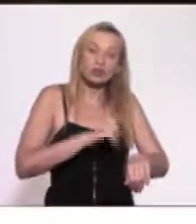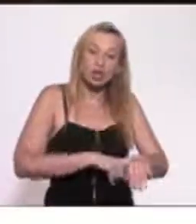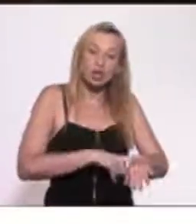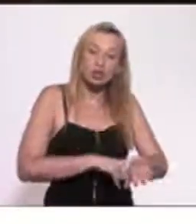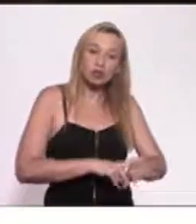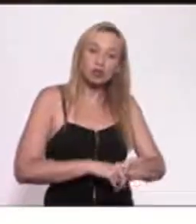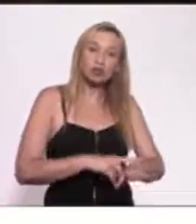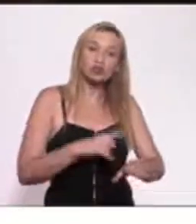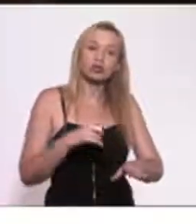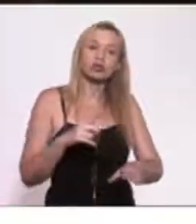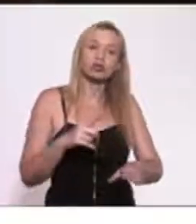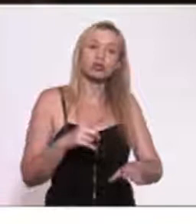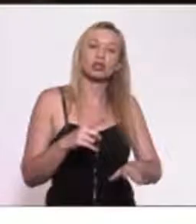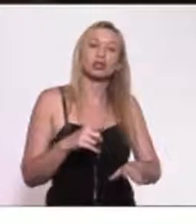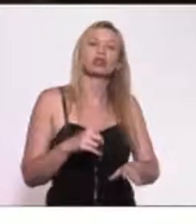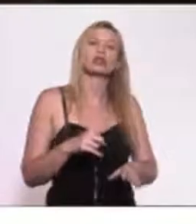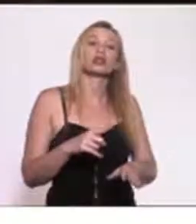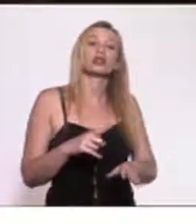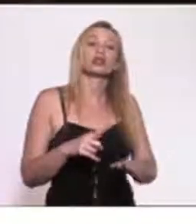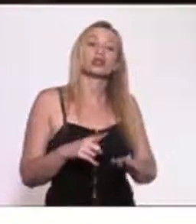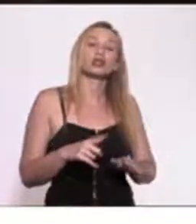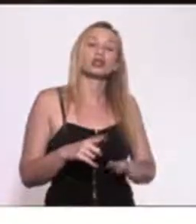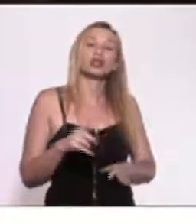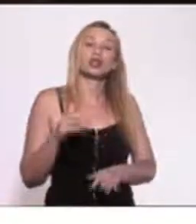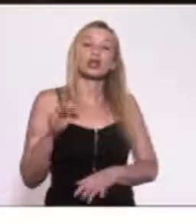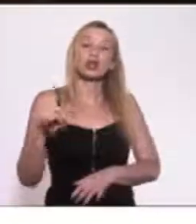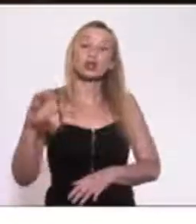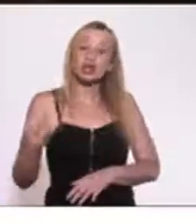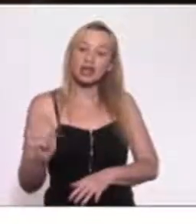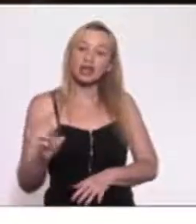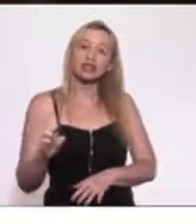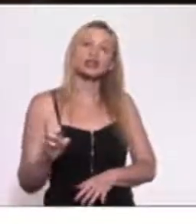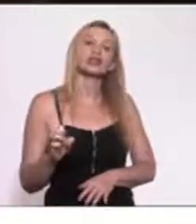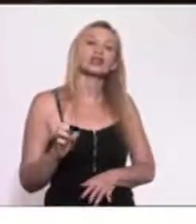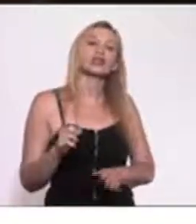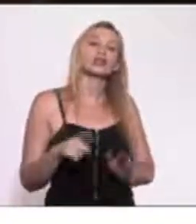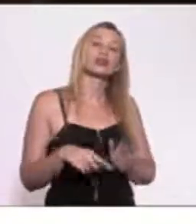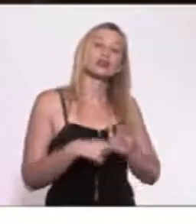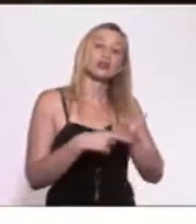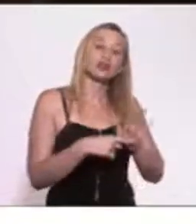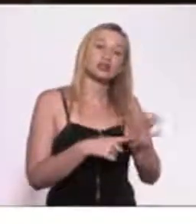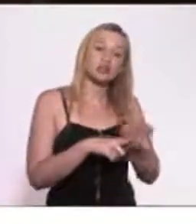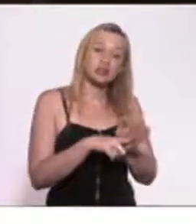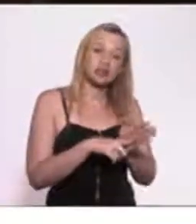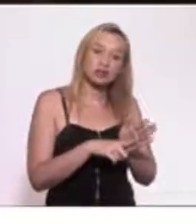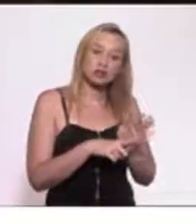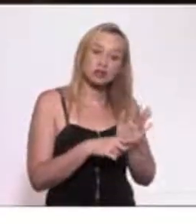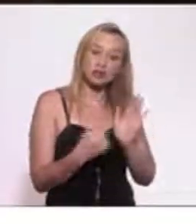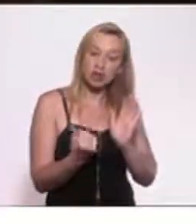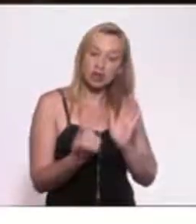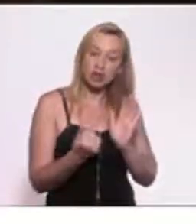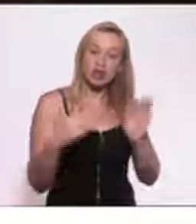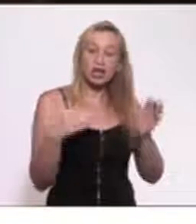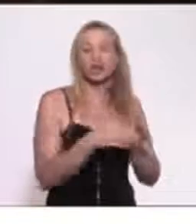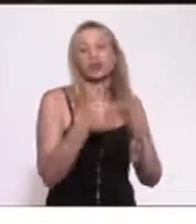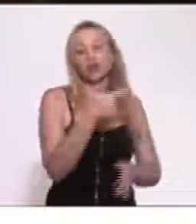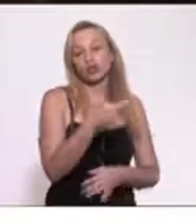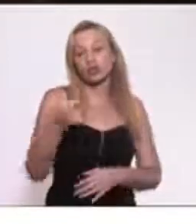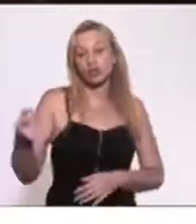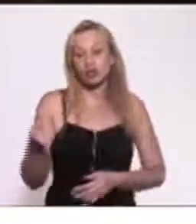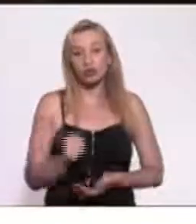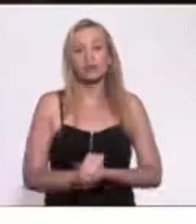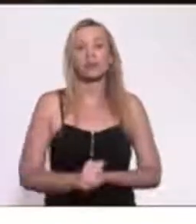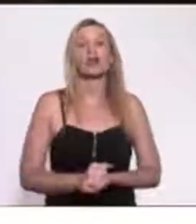de calamidade financeira, no meu ver, até 2020. E, infelizmente, nós não temos alternativas, presidente. Infelizmente,